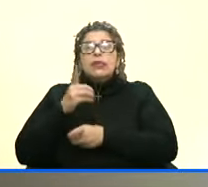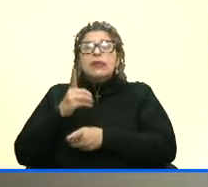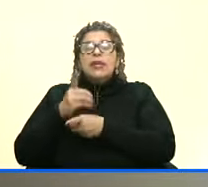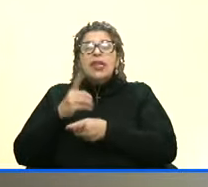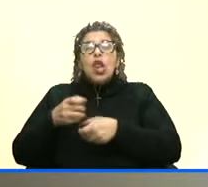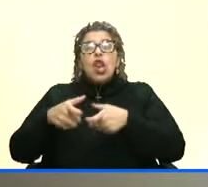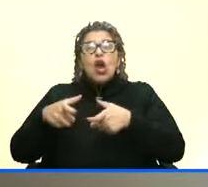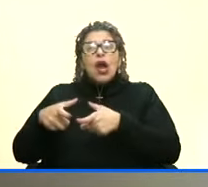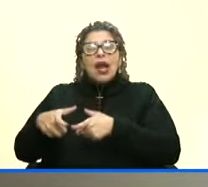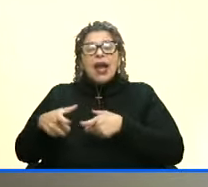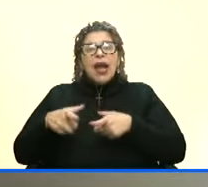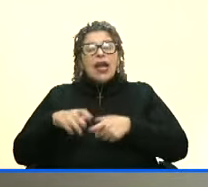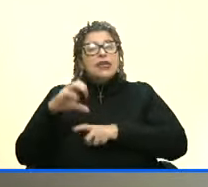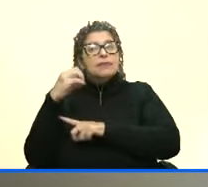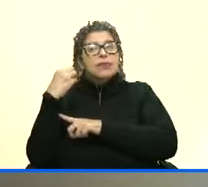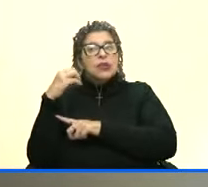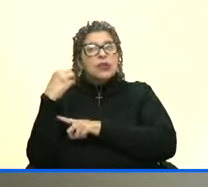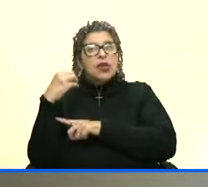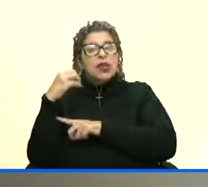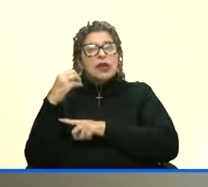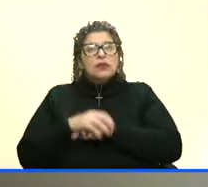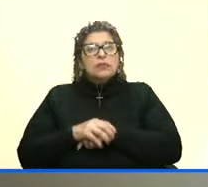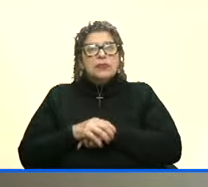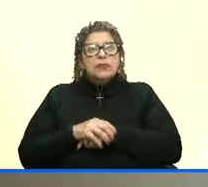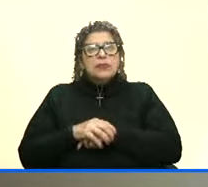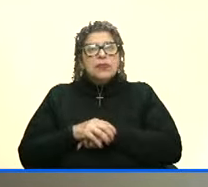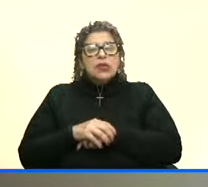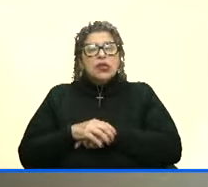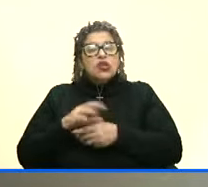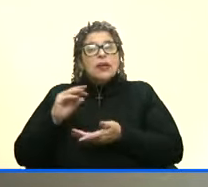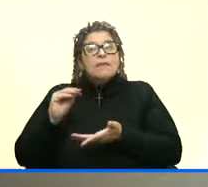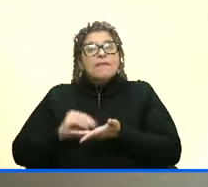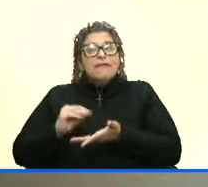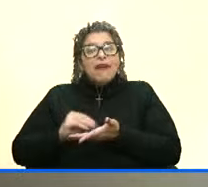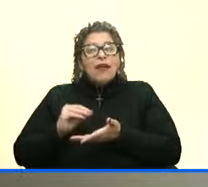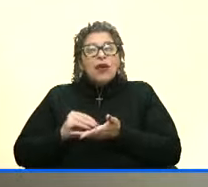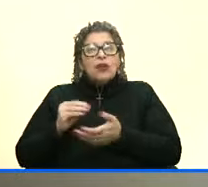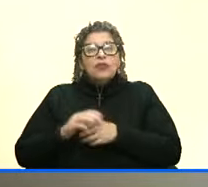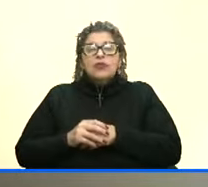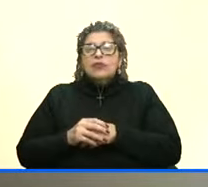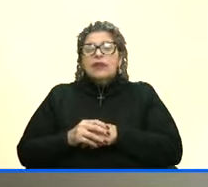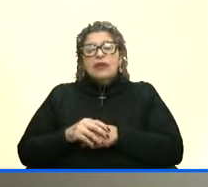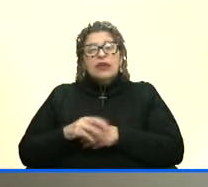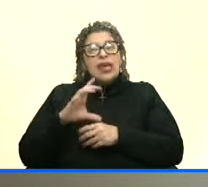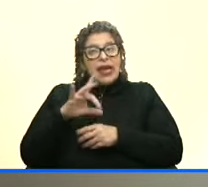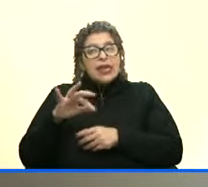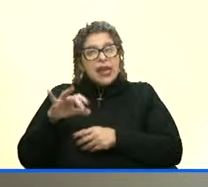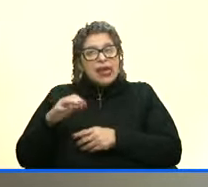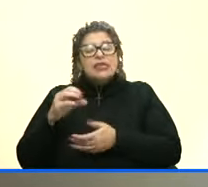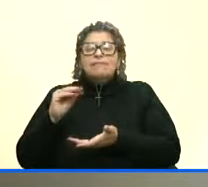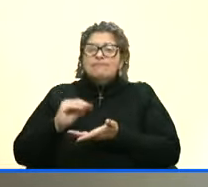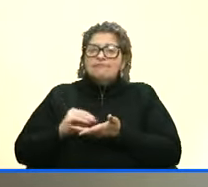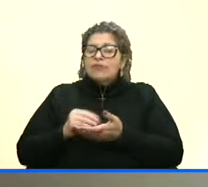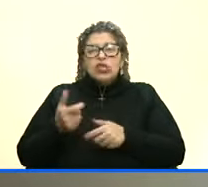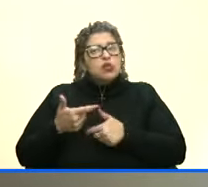as localidades em Porto Alegre onde há maior carência sem atendimento. Nós